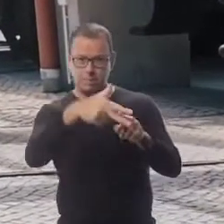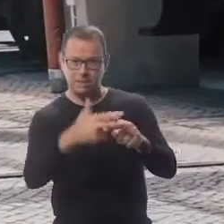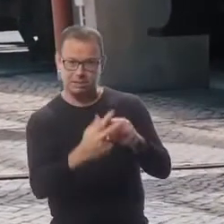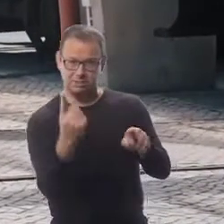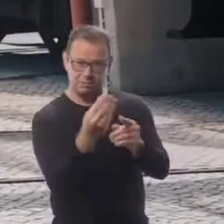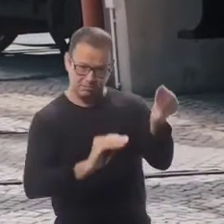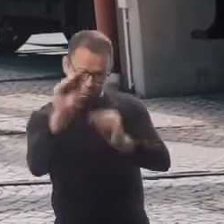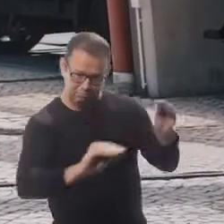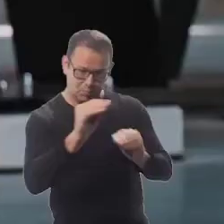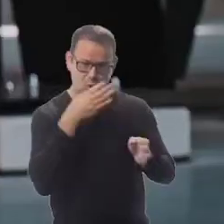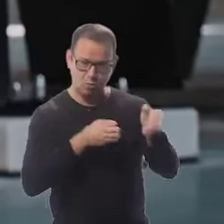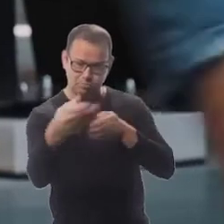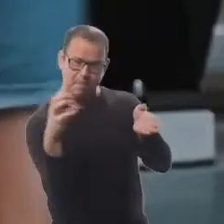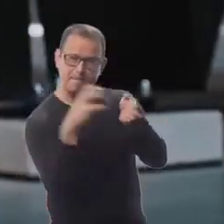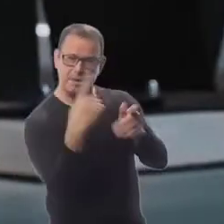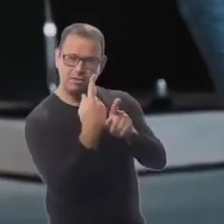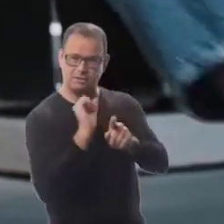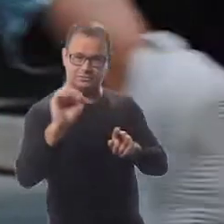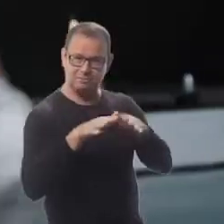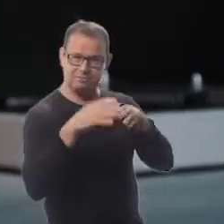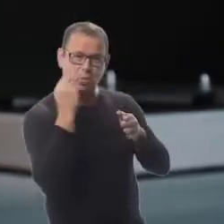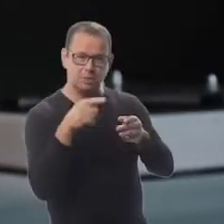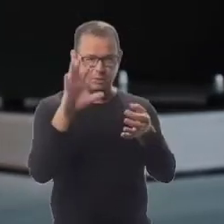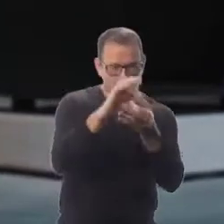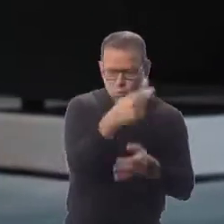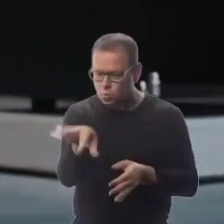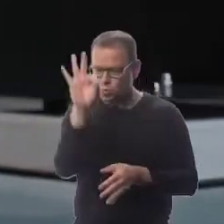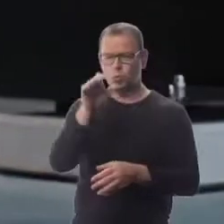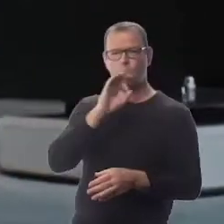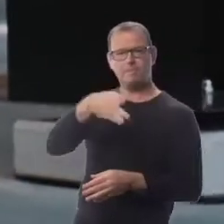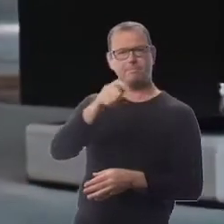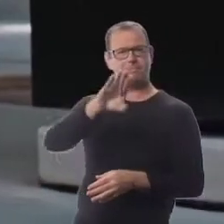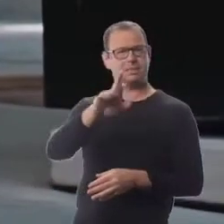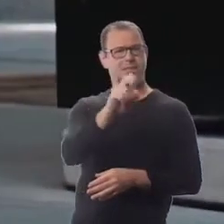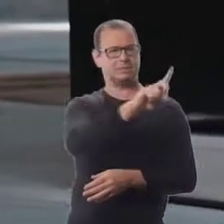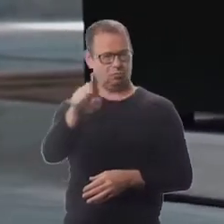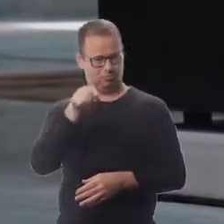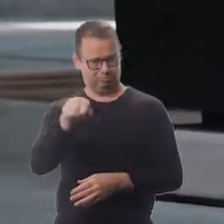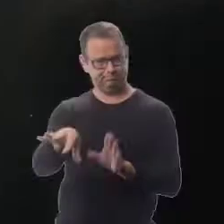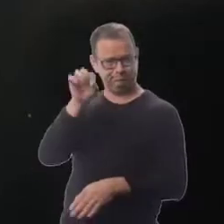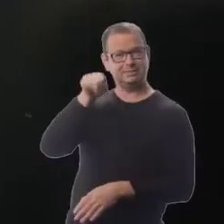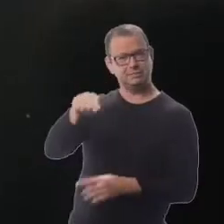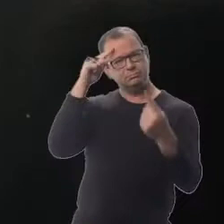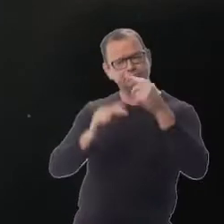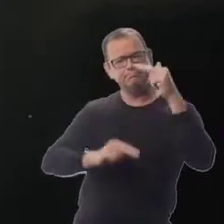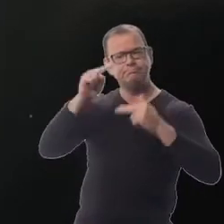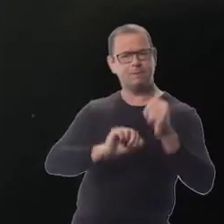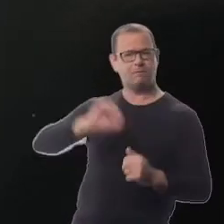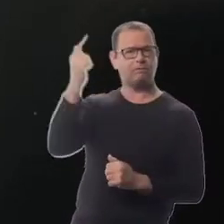marcha das locomotivas. Uma destas locomotivas é a Pejão. Construída em Inglaterra pela Robert Hudson